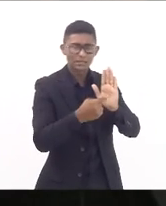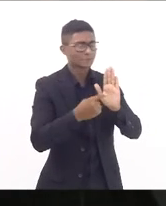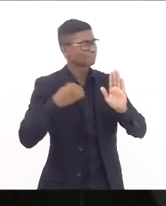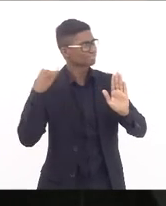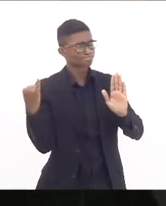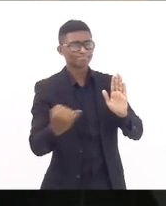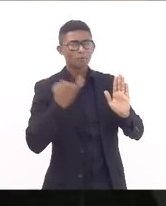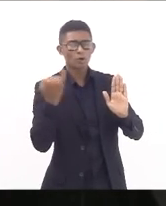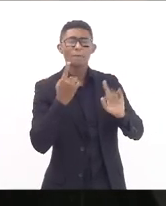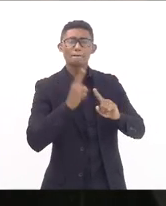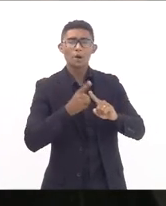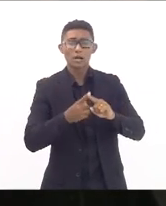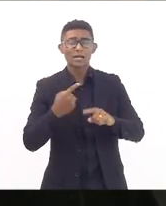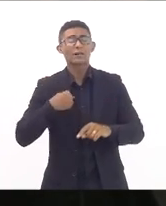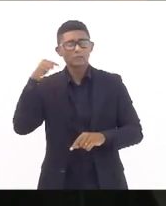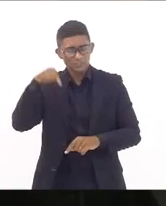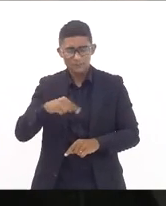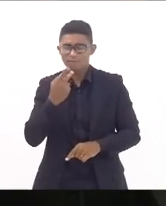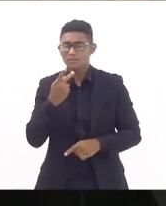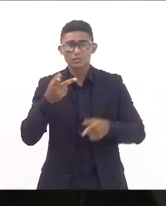eu comecei a nossa fala aqui hoje,